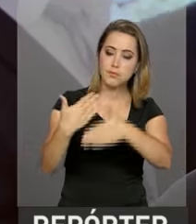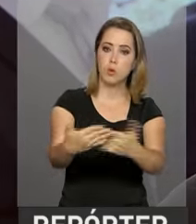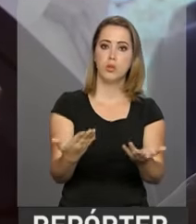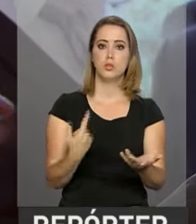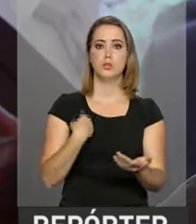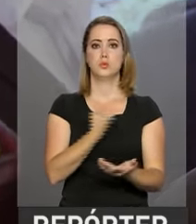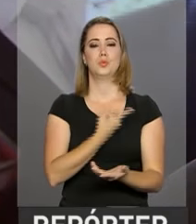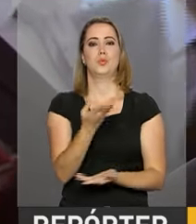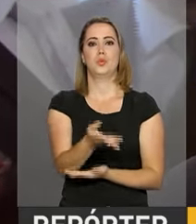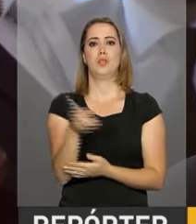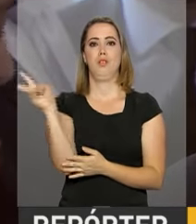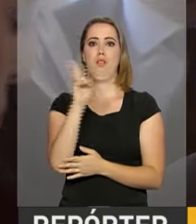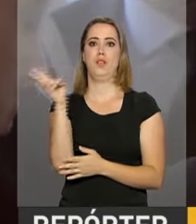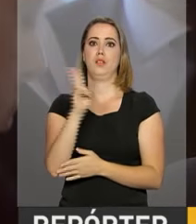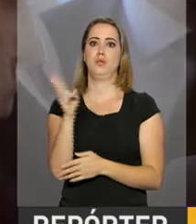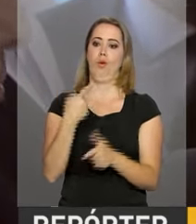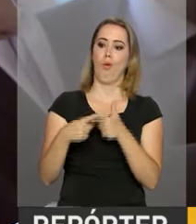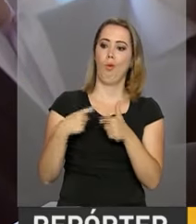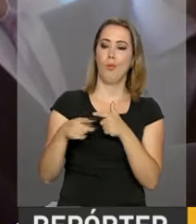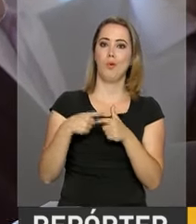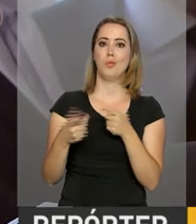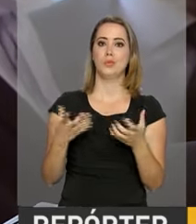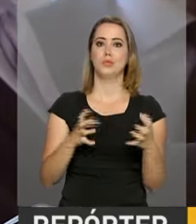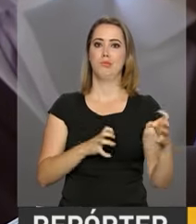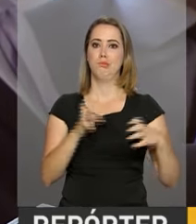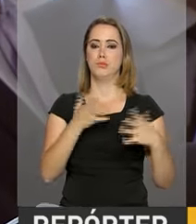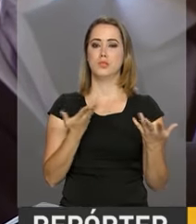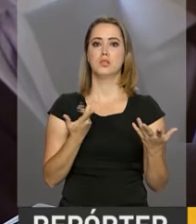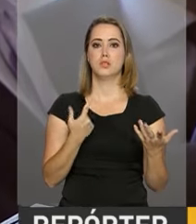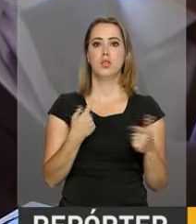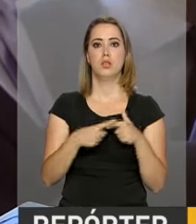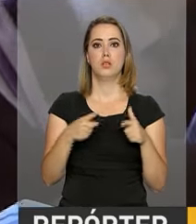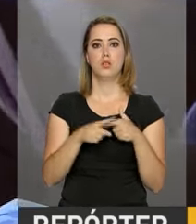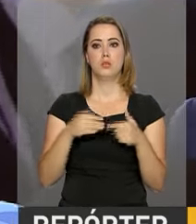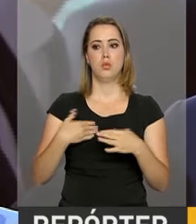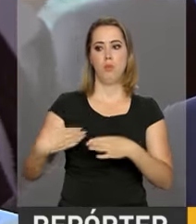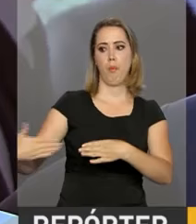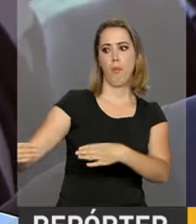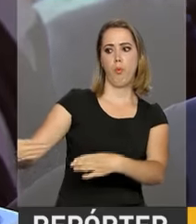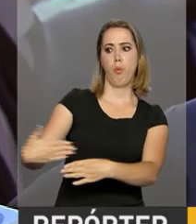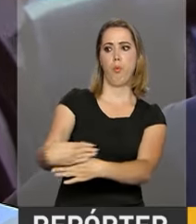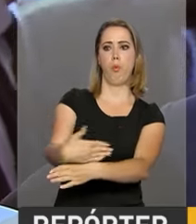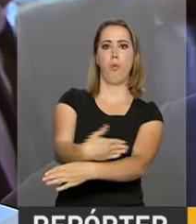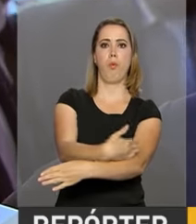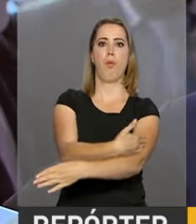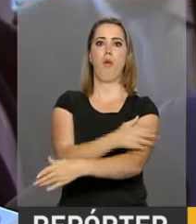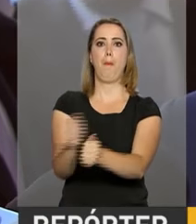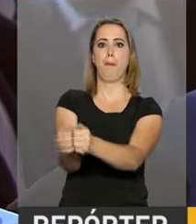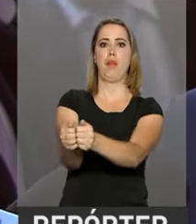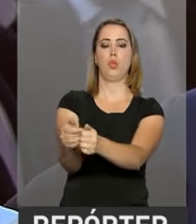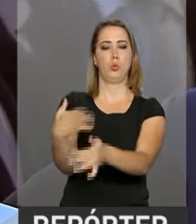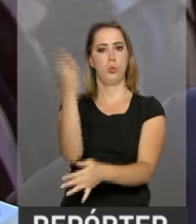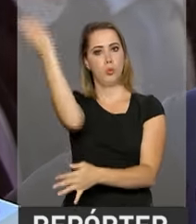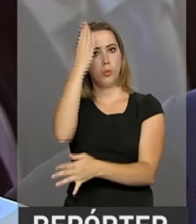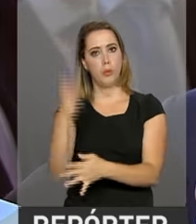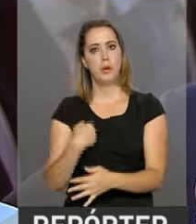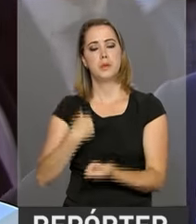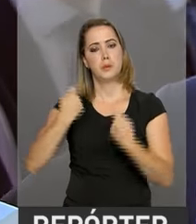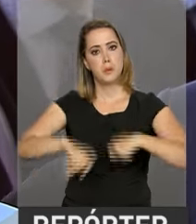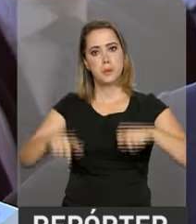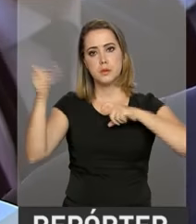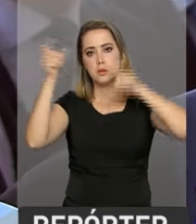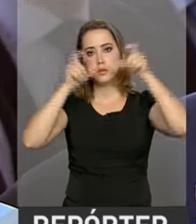Venezuela intranquila, com a crise que eles vivem, eles têm uma fronteira grande com o Brasil e, portanto, temos que pôr uma